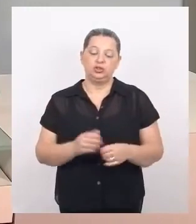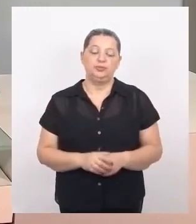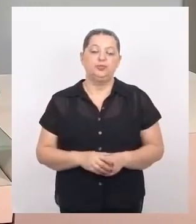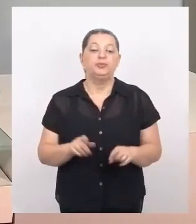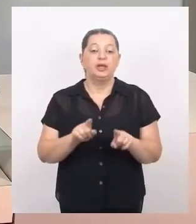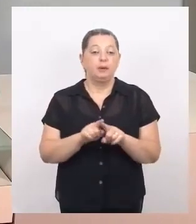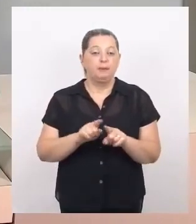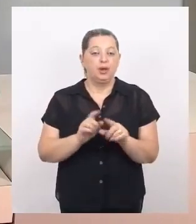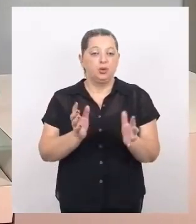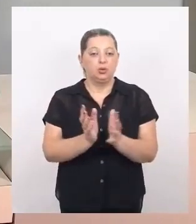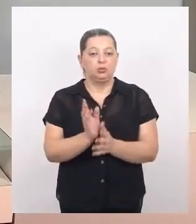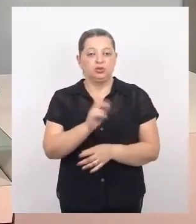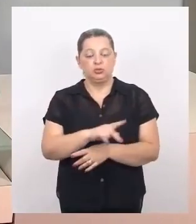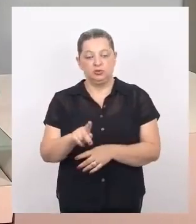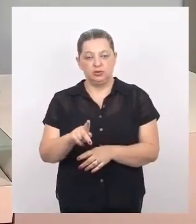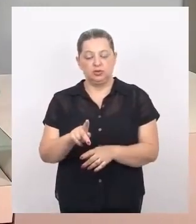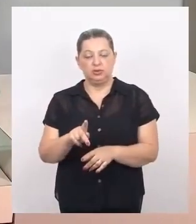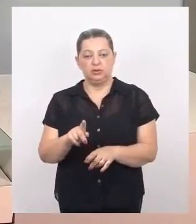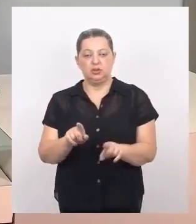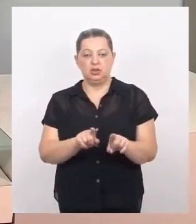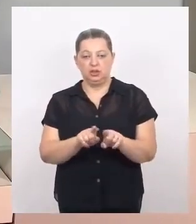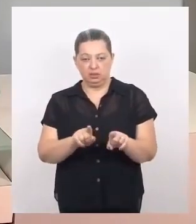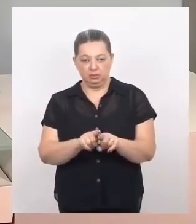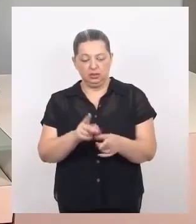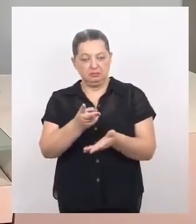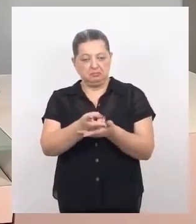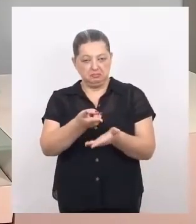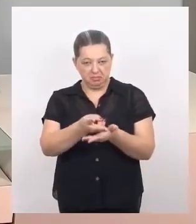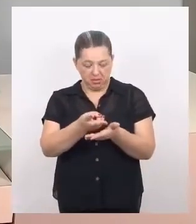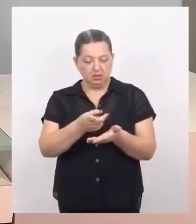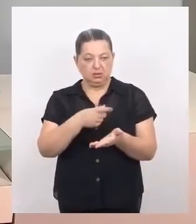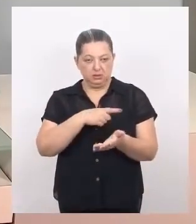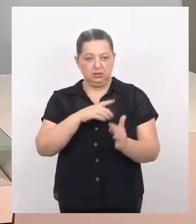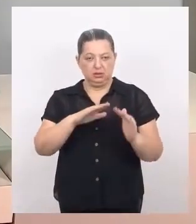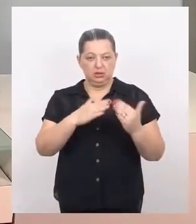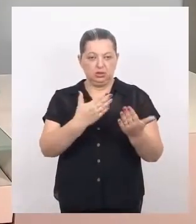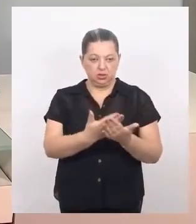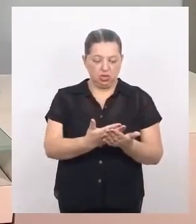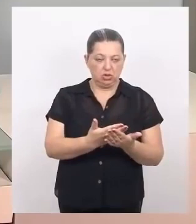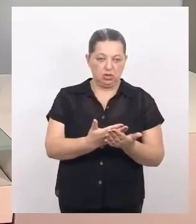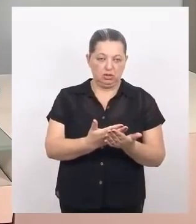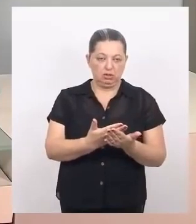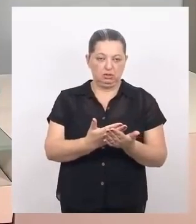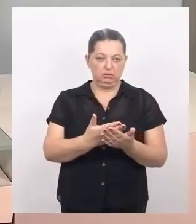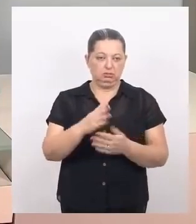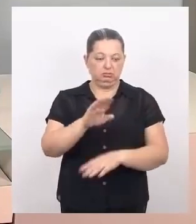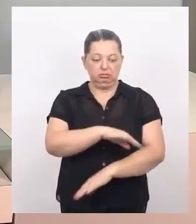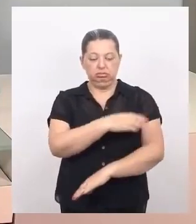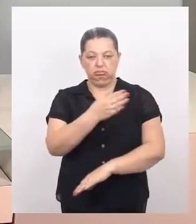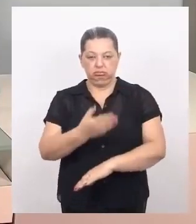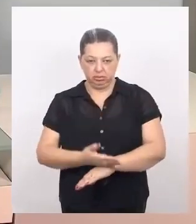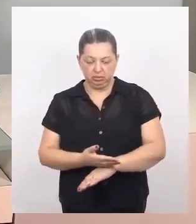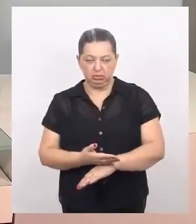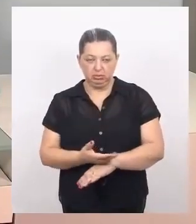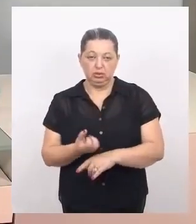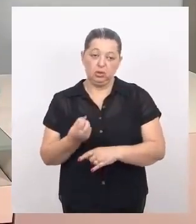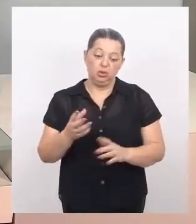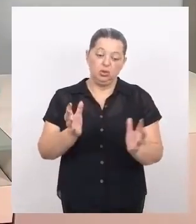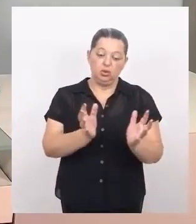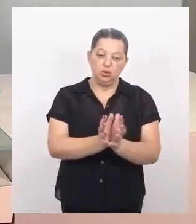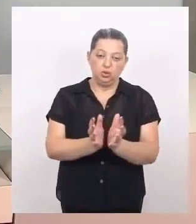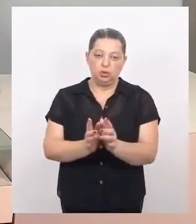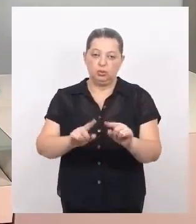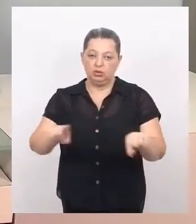professores que, apesar de estarem numa escola de tempo integral, tem aulas ou classes ou turmas de